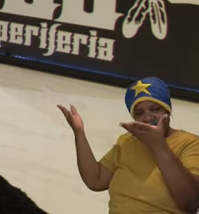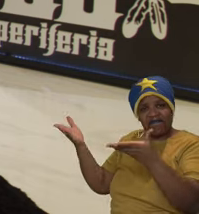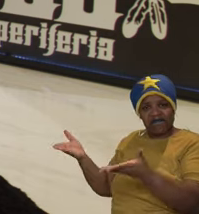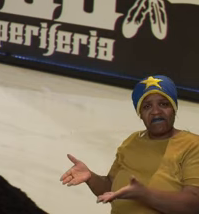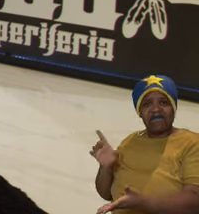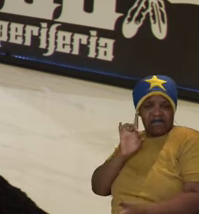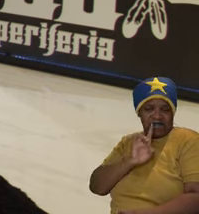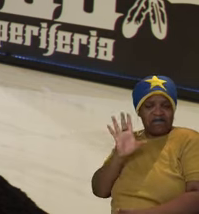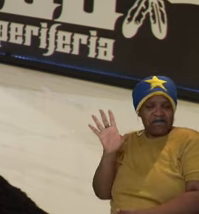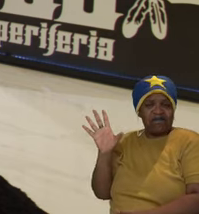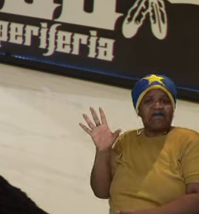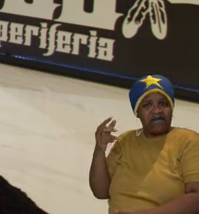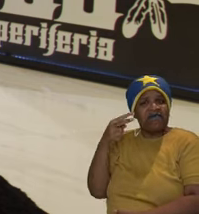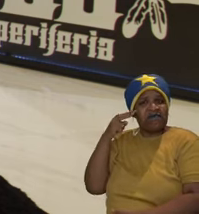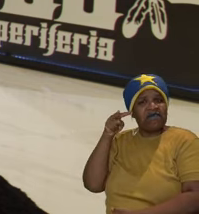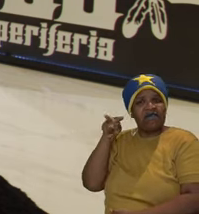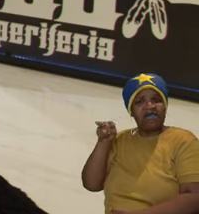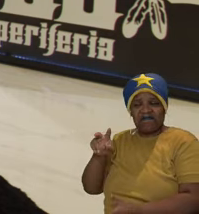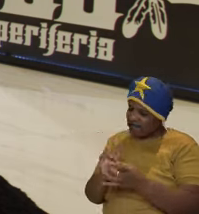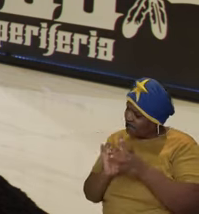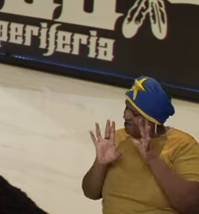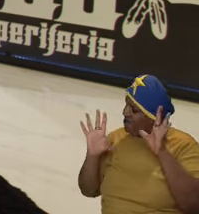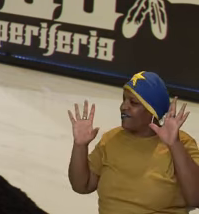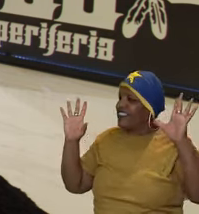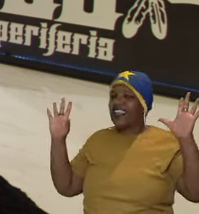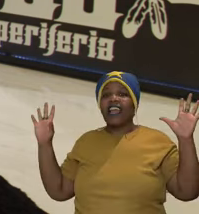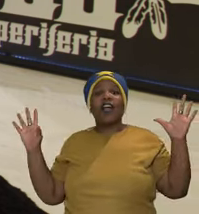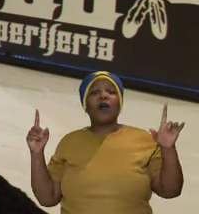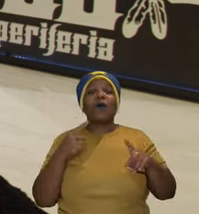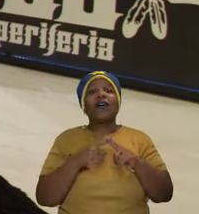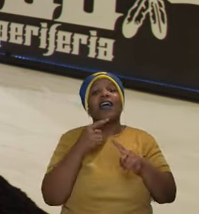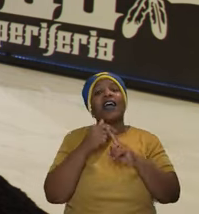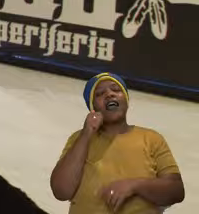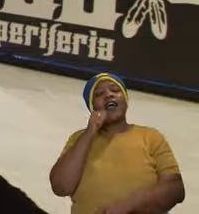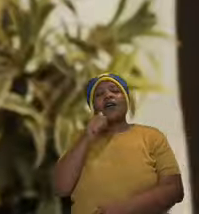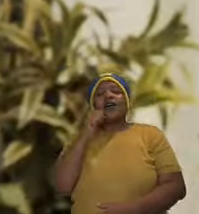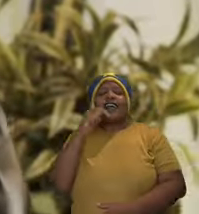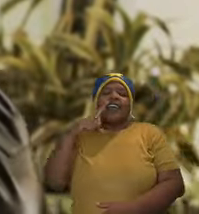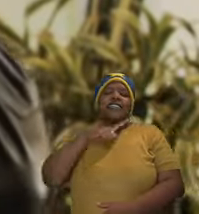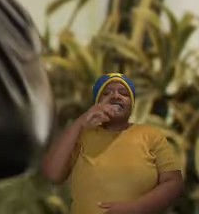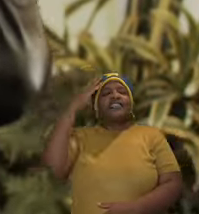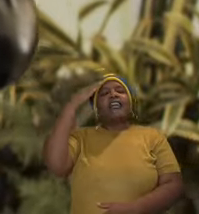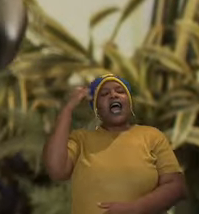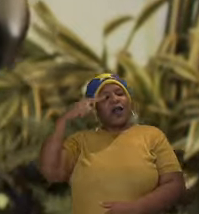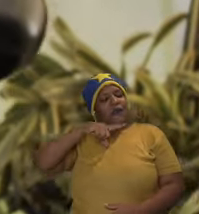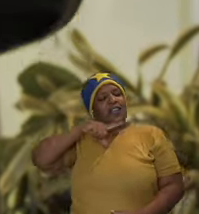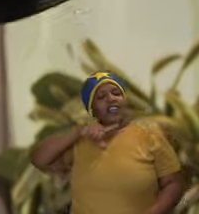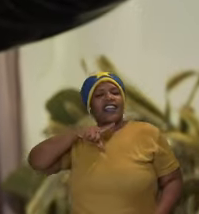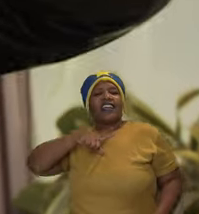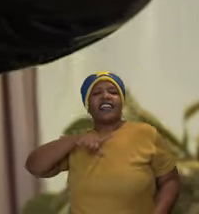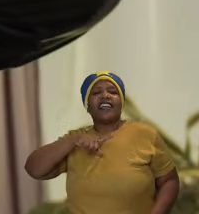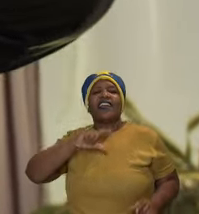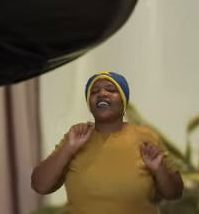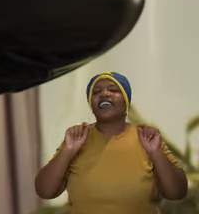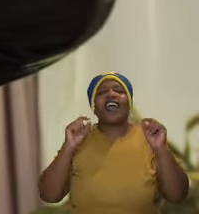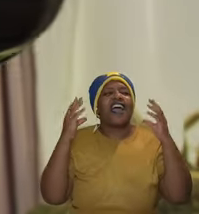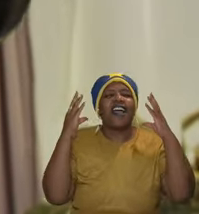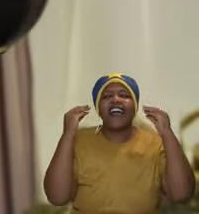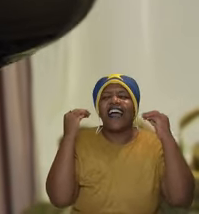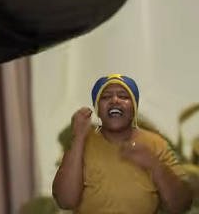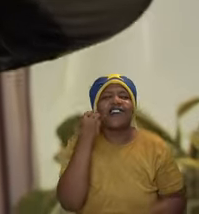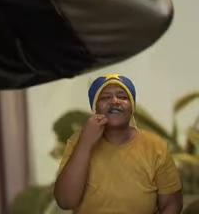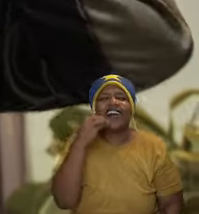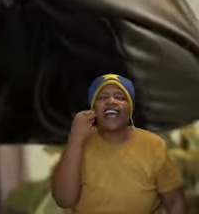pode olhar que eu deixo. Então pode olhar que eu deixo, pode olhar que eu deixo. Porque ela sabe que me tem, mas pra me ter é fácil. Então me